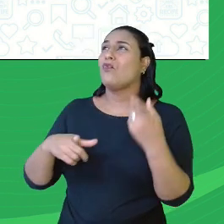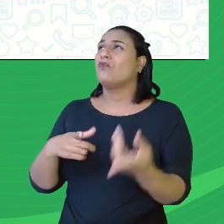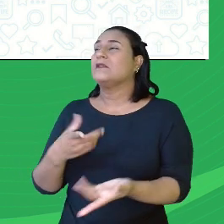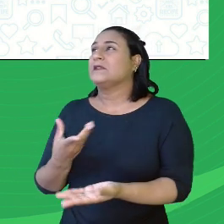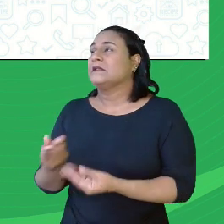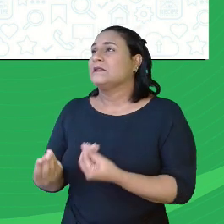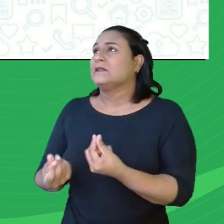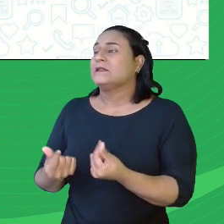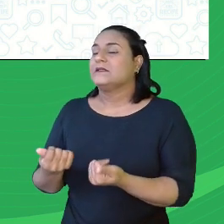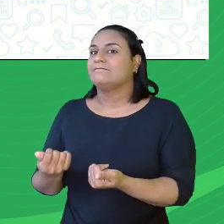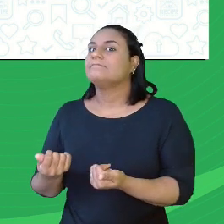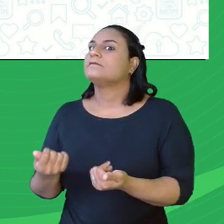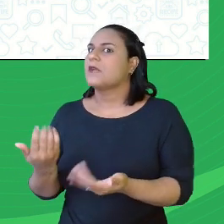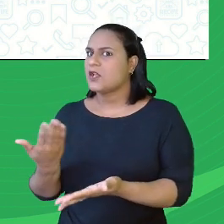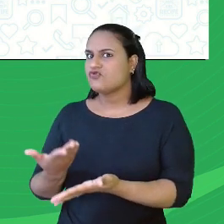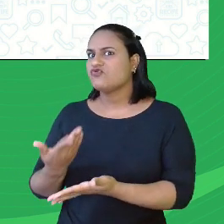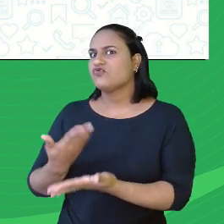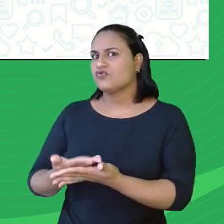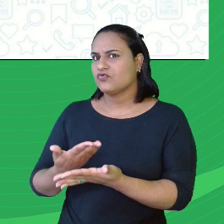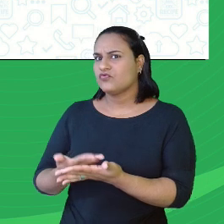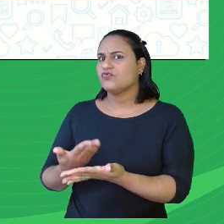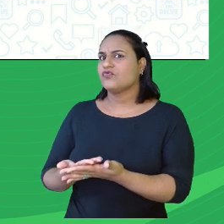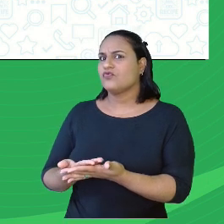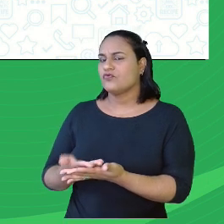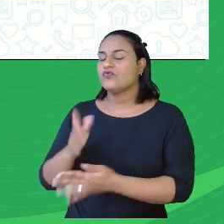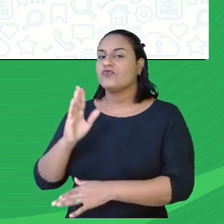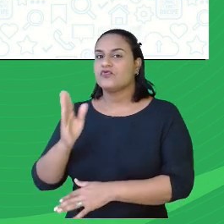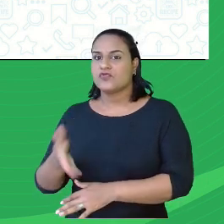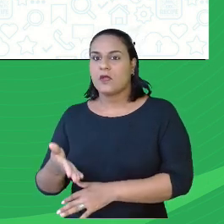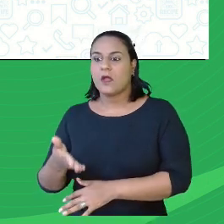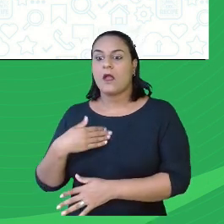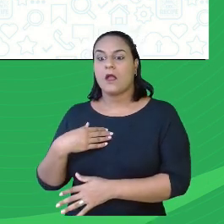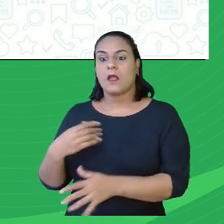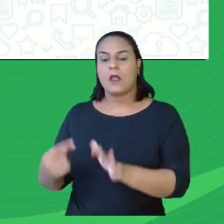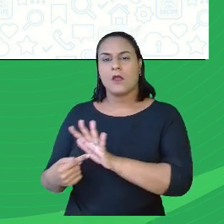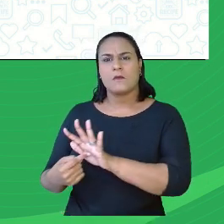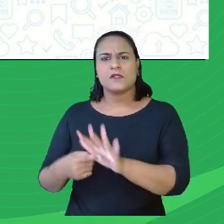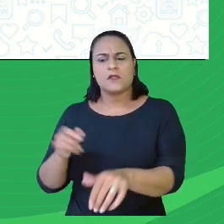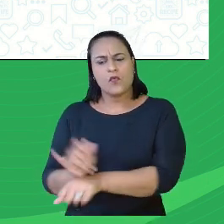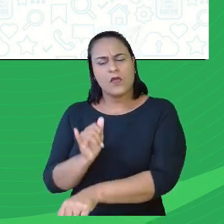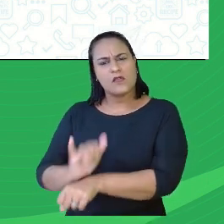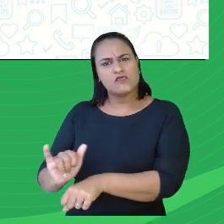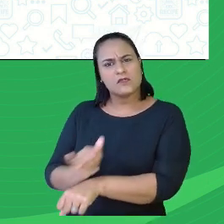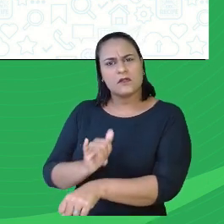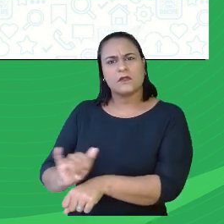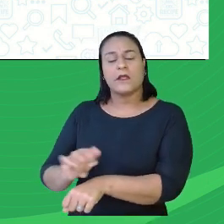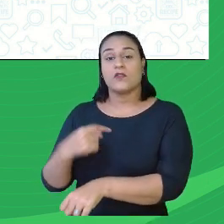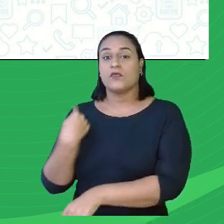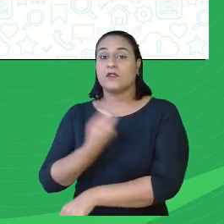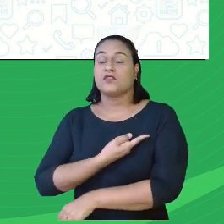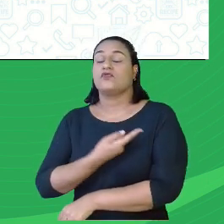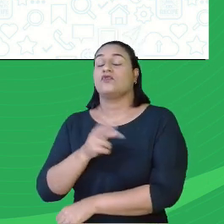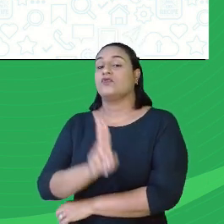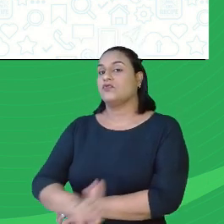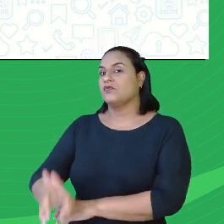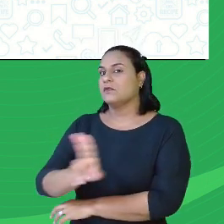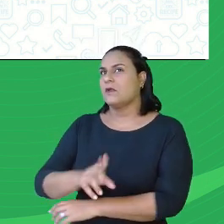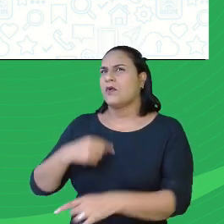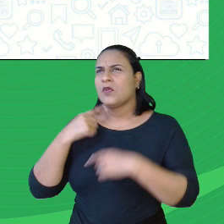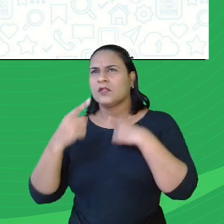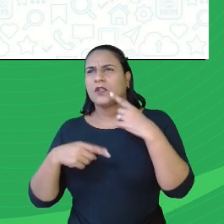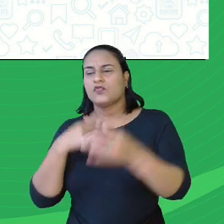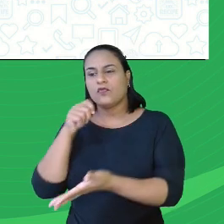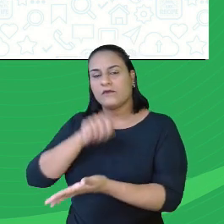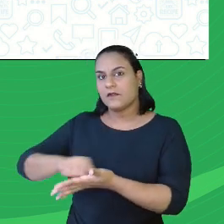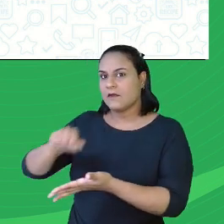já trabalhou uma aula aqui, onde eu apresentei para vocês um recurso que a gente utiliza quando estamos com dúvida na grafia